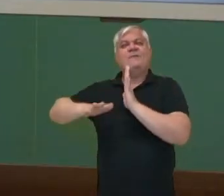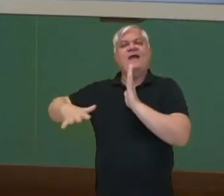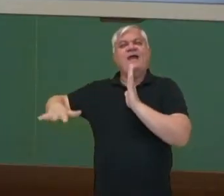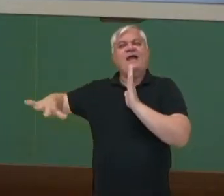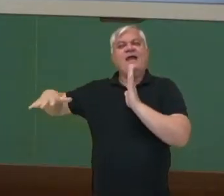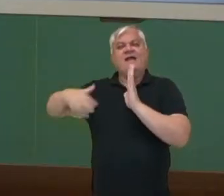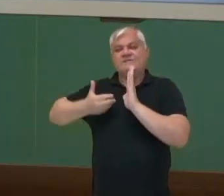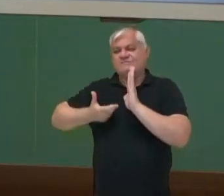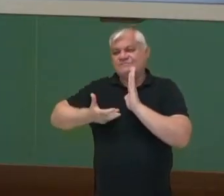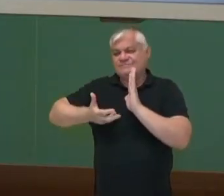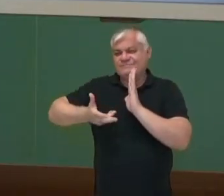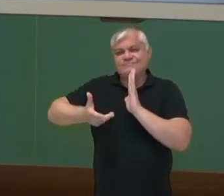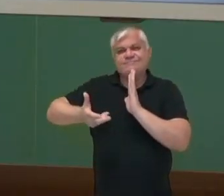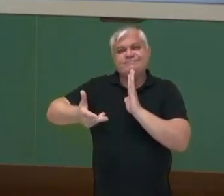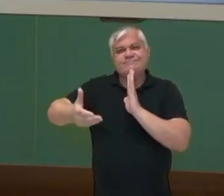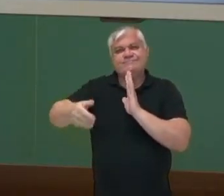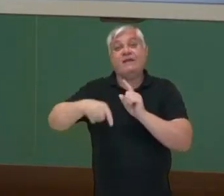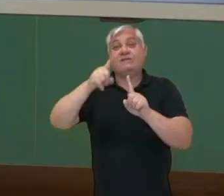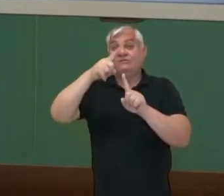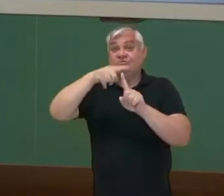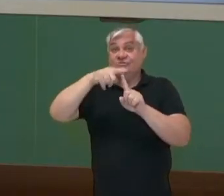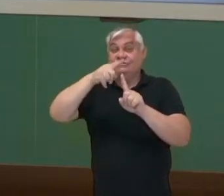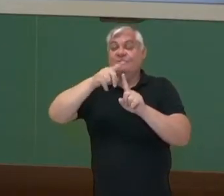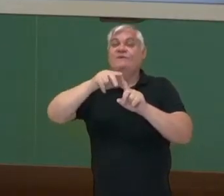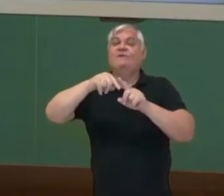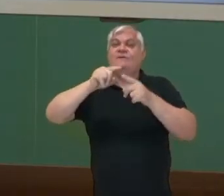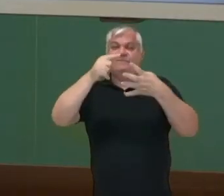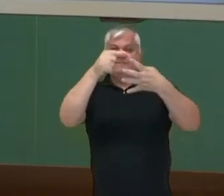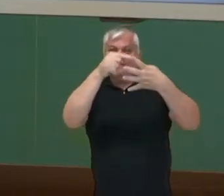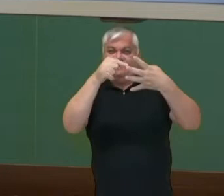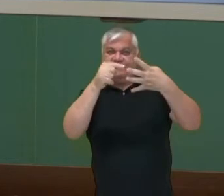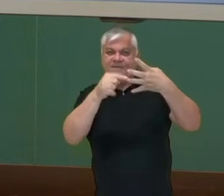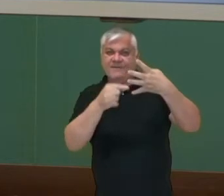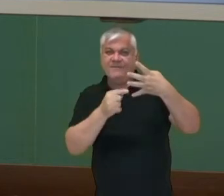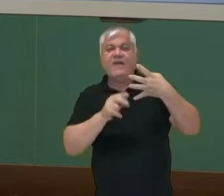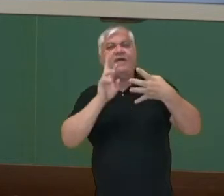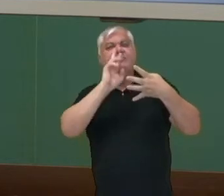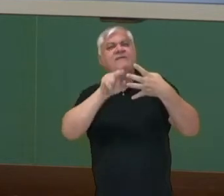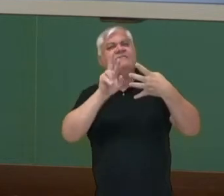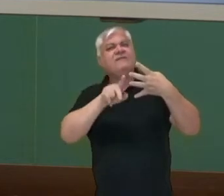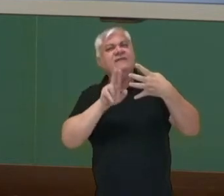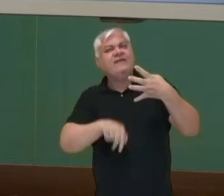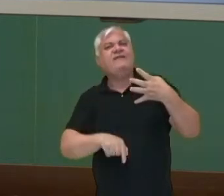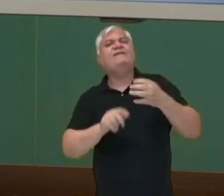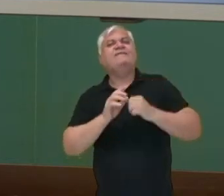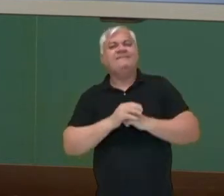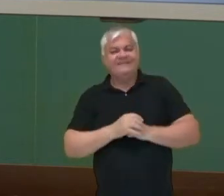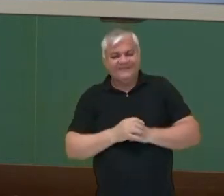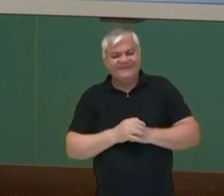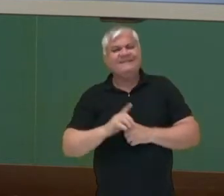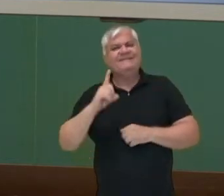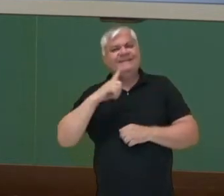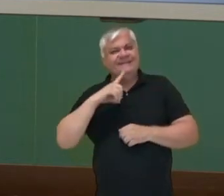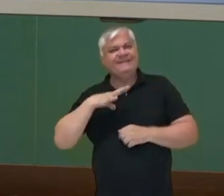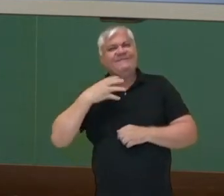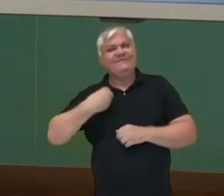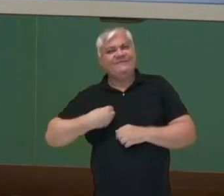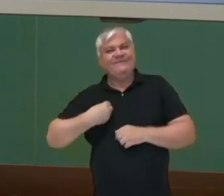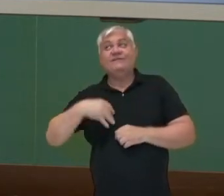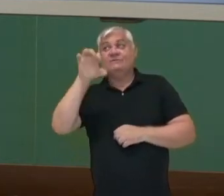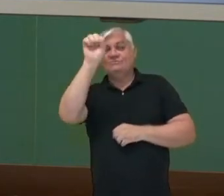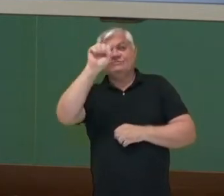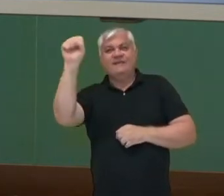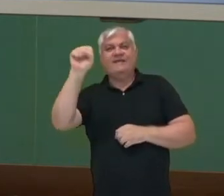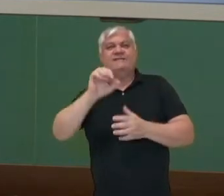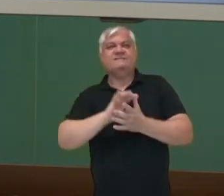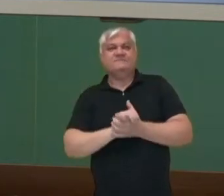os principais tipos, vejam que é uma variedade bastante grande ali de tipos de vegetação presentes na região